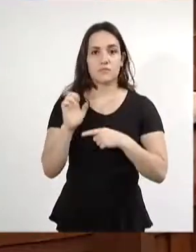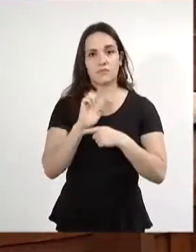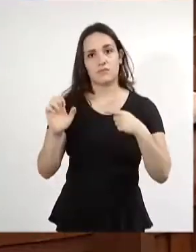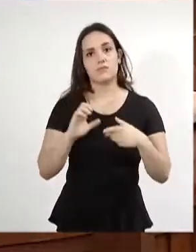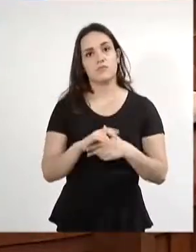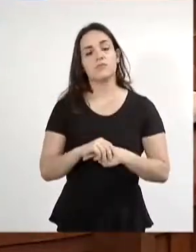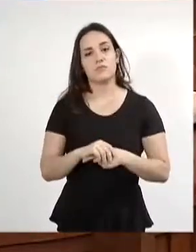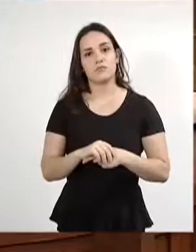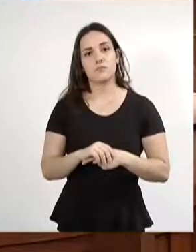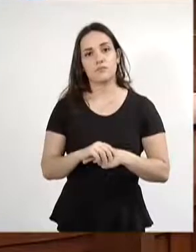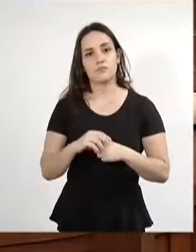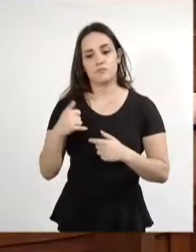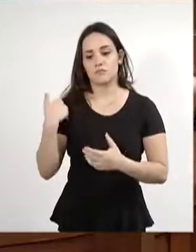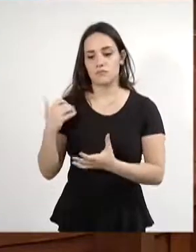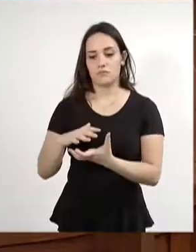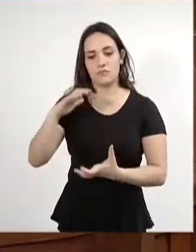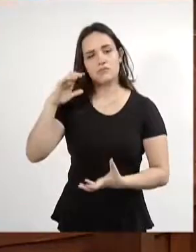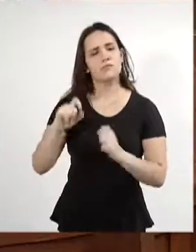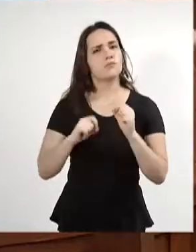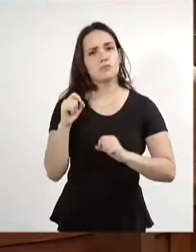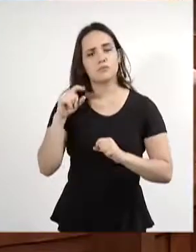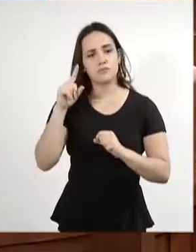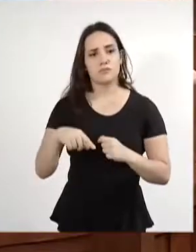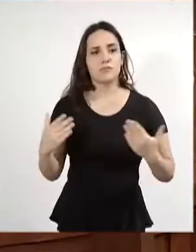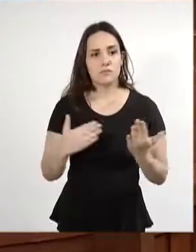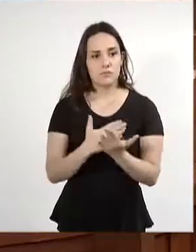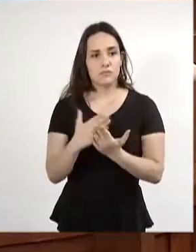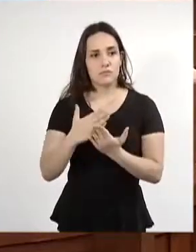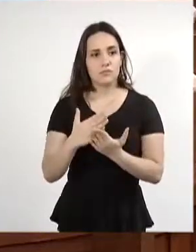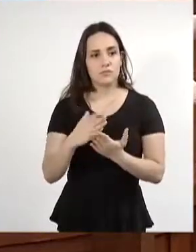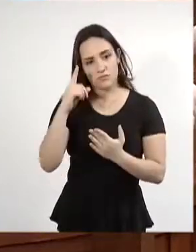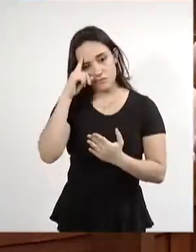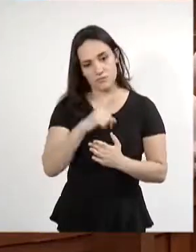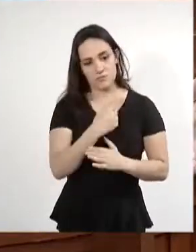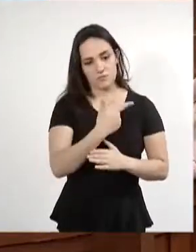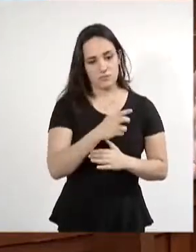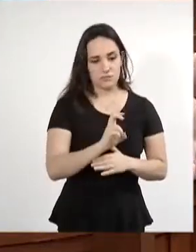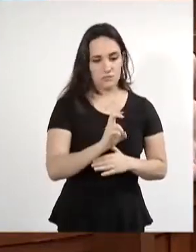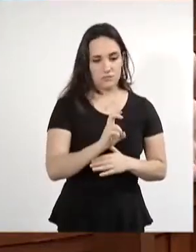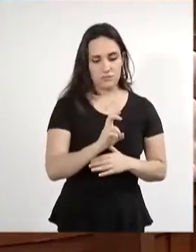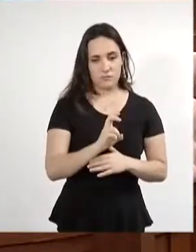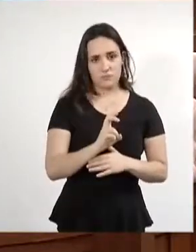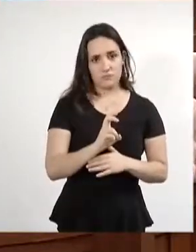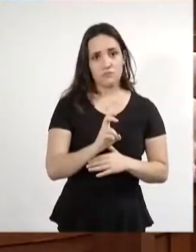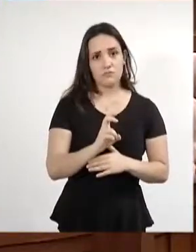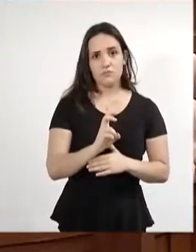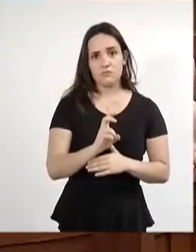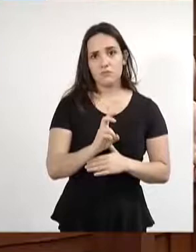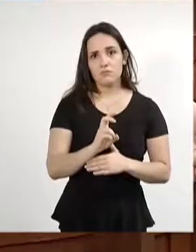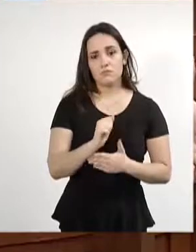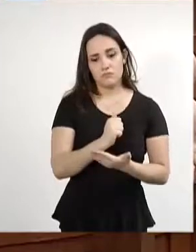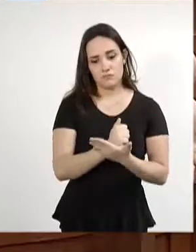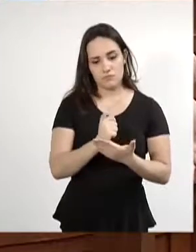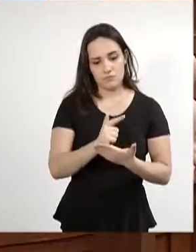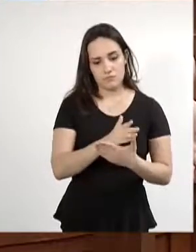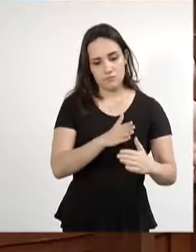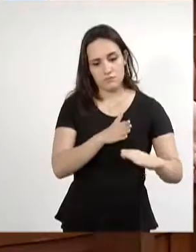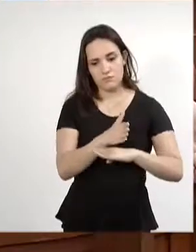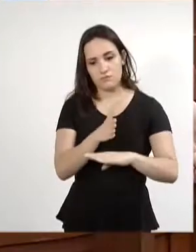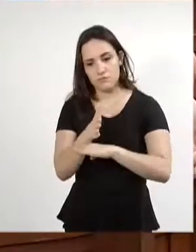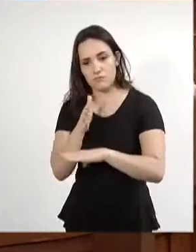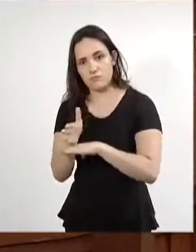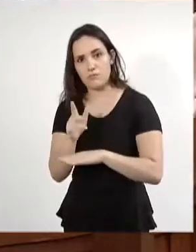A Semana Estadual do Idoso, que começa dia 25 com uma agenda no Asilo São João